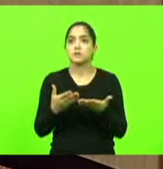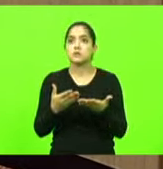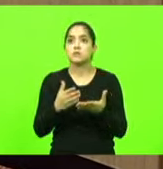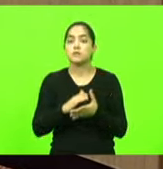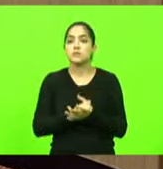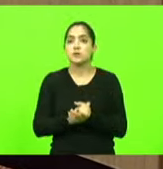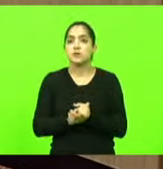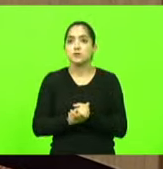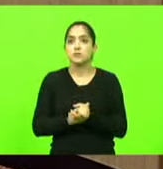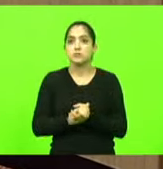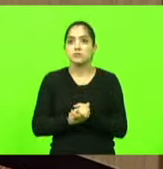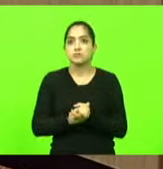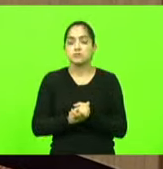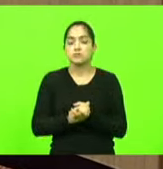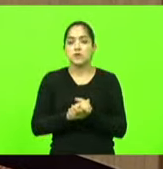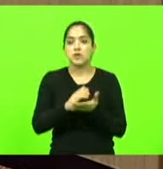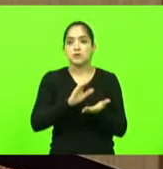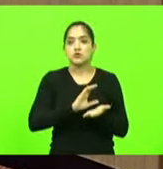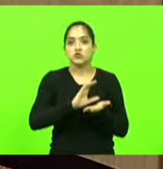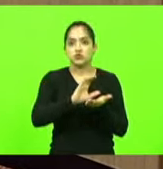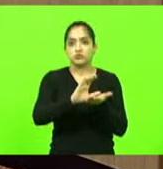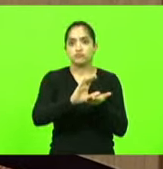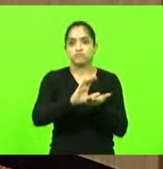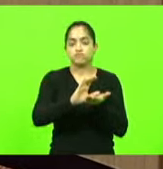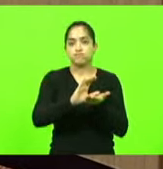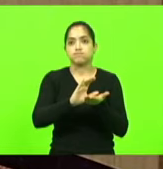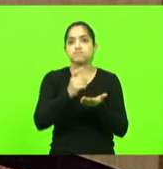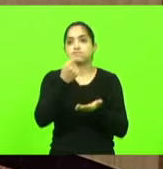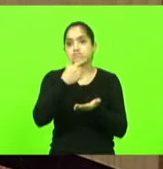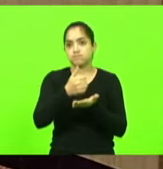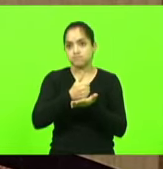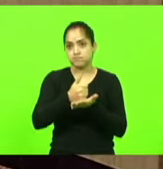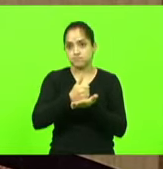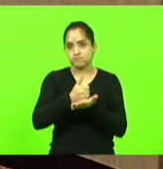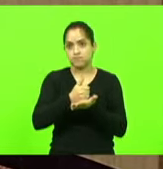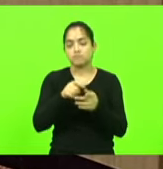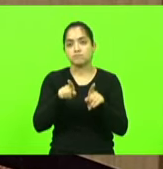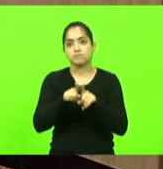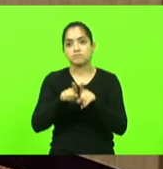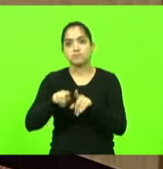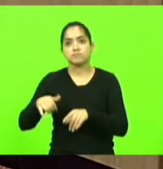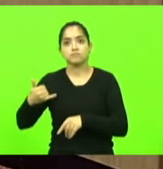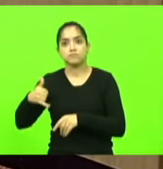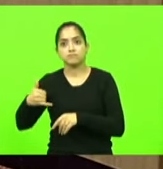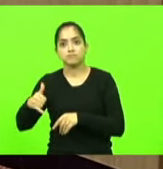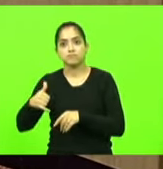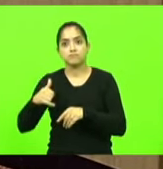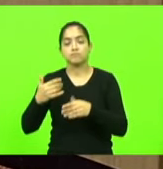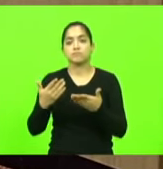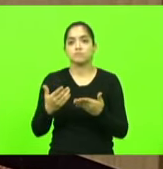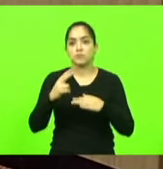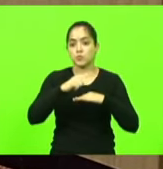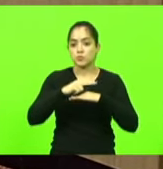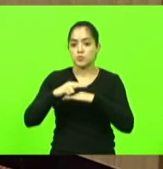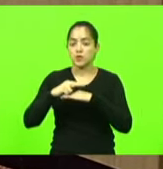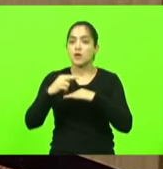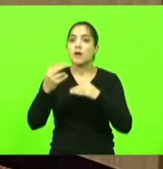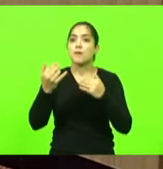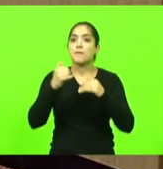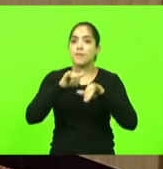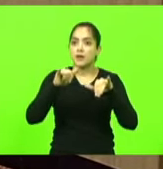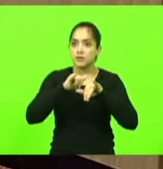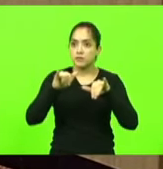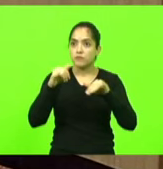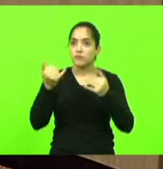distribuição de medicamentos a realizarem cadastro de celular de pacientes para previamente informar os usuários acerca